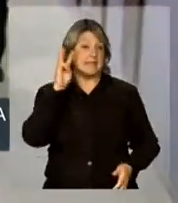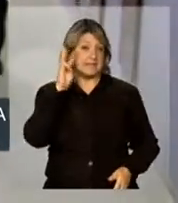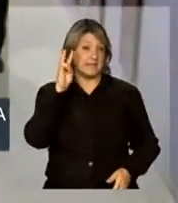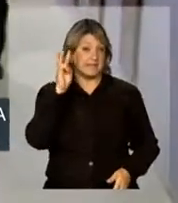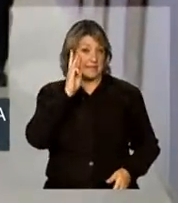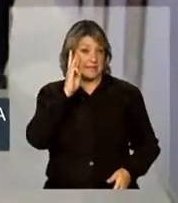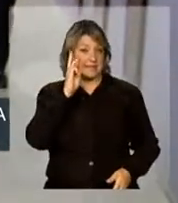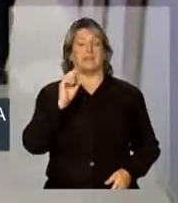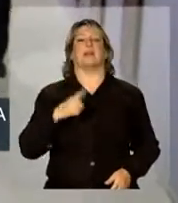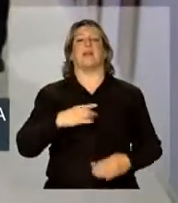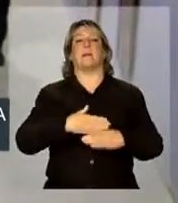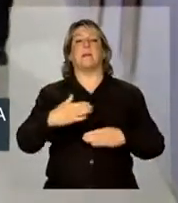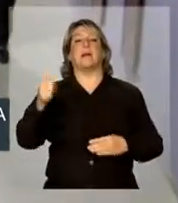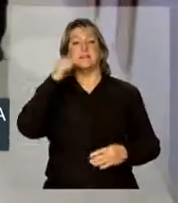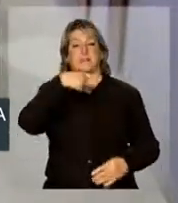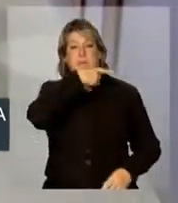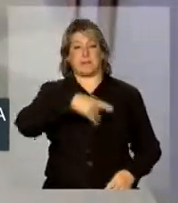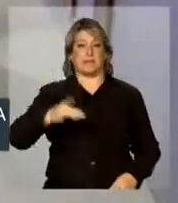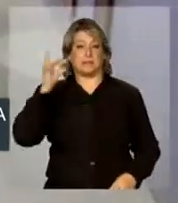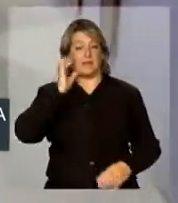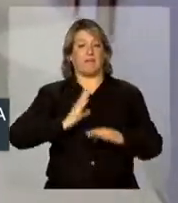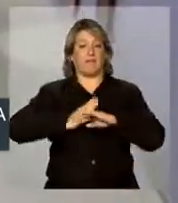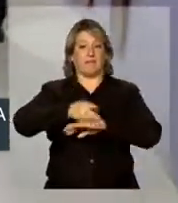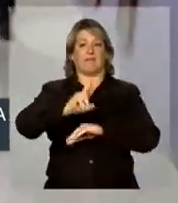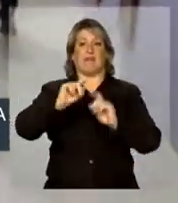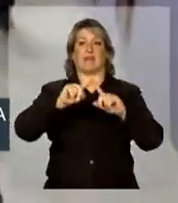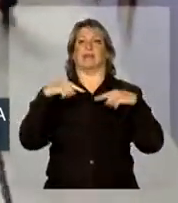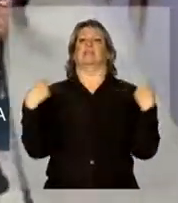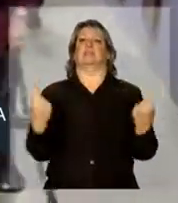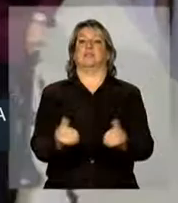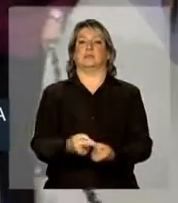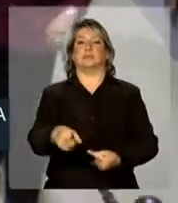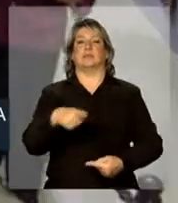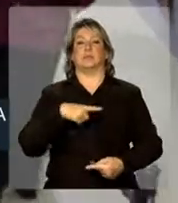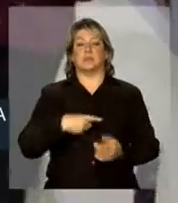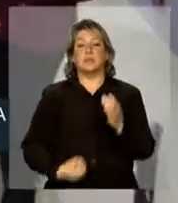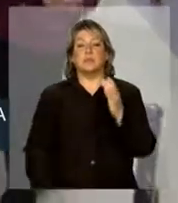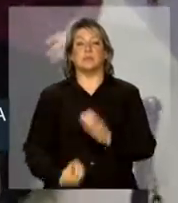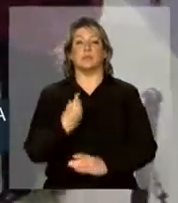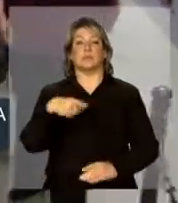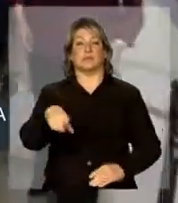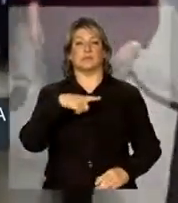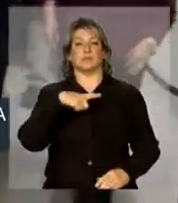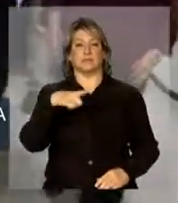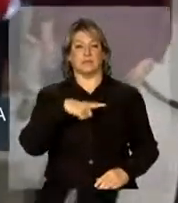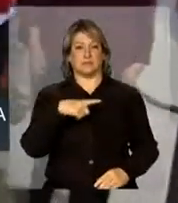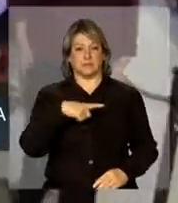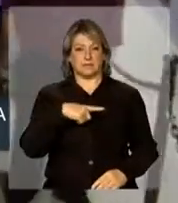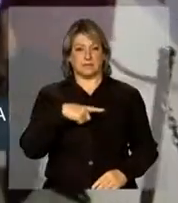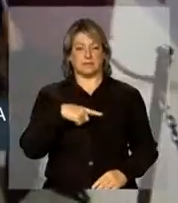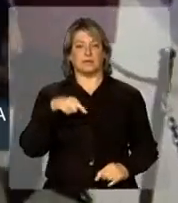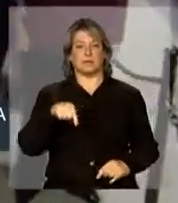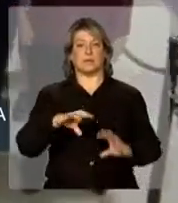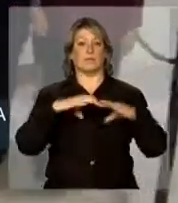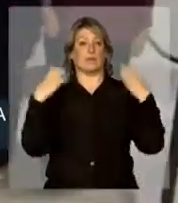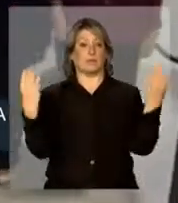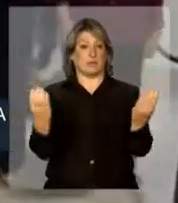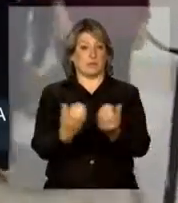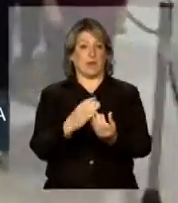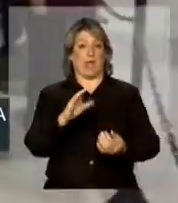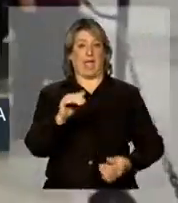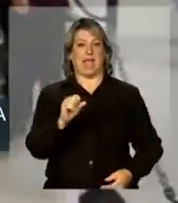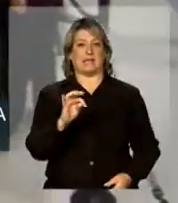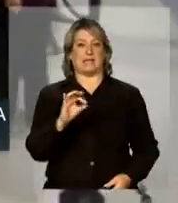logo mais a presidenta Dilma participa da cerimônia de inauguração do Estádio